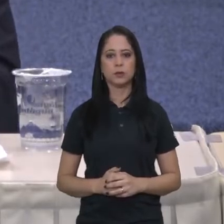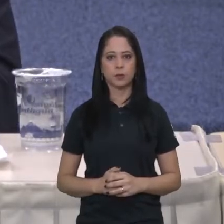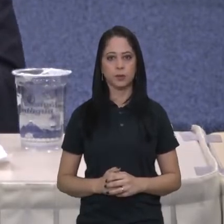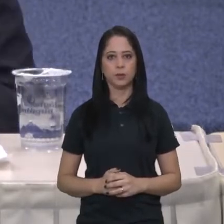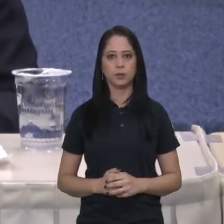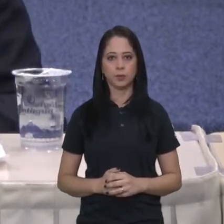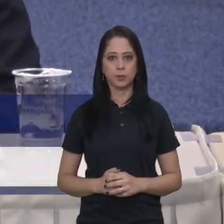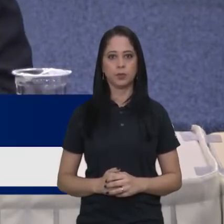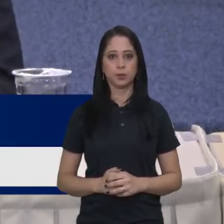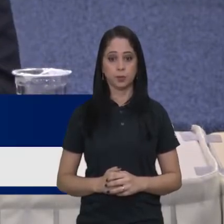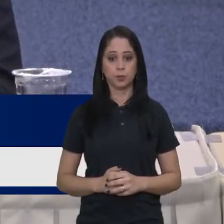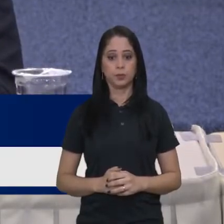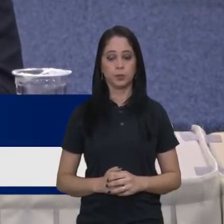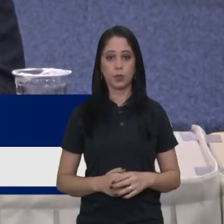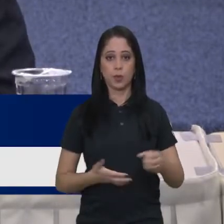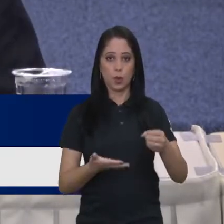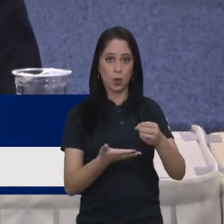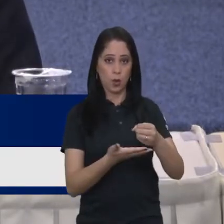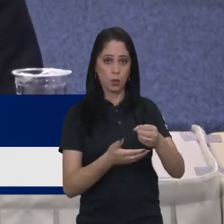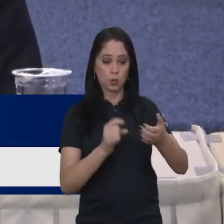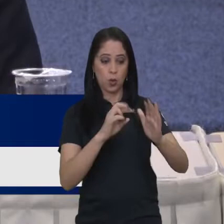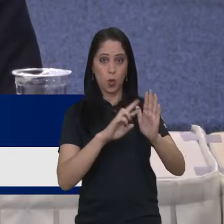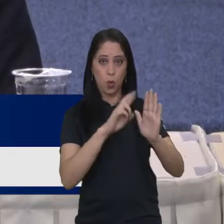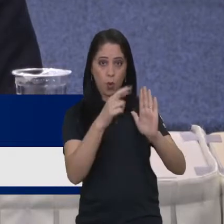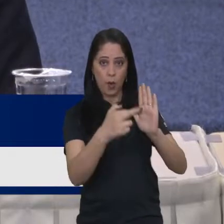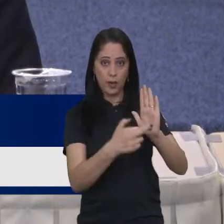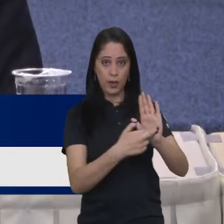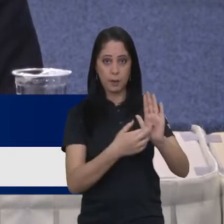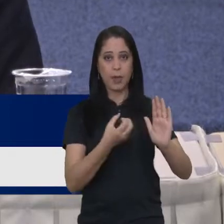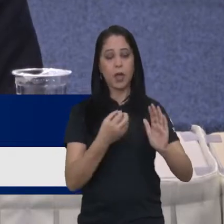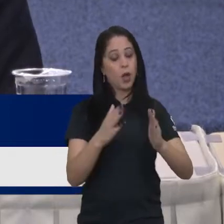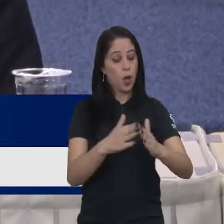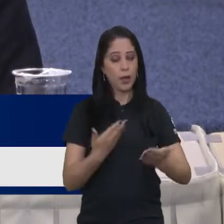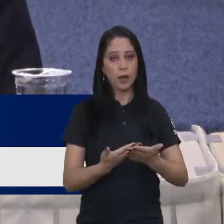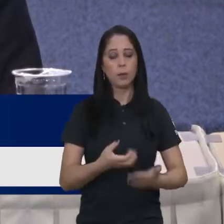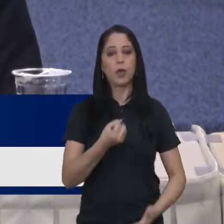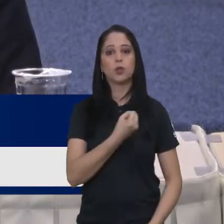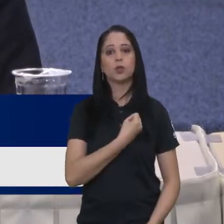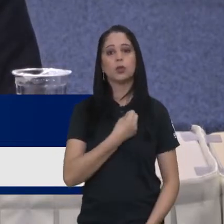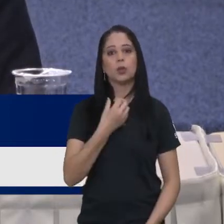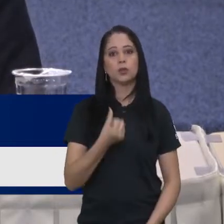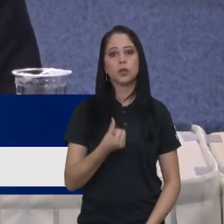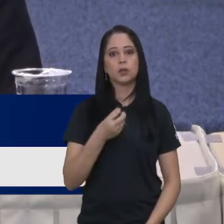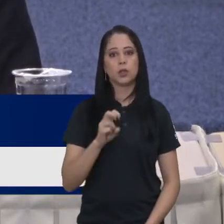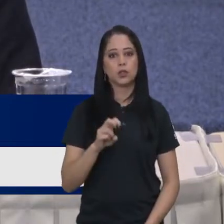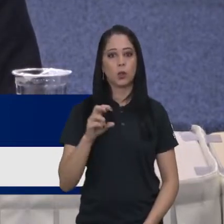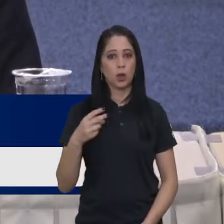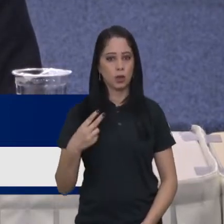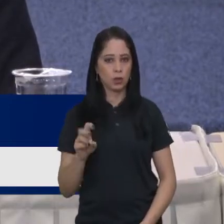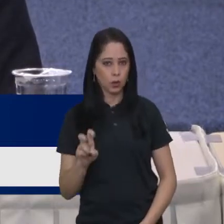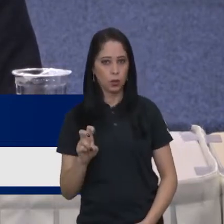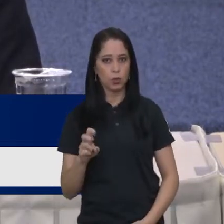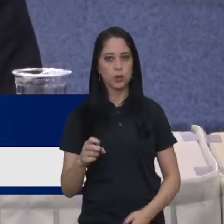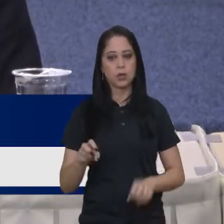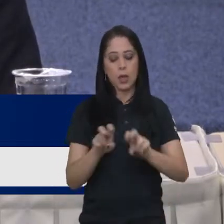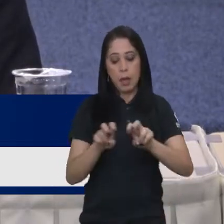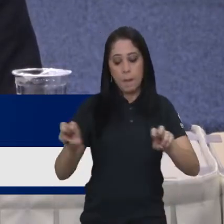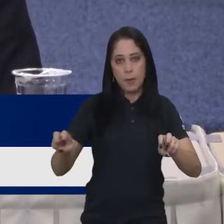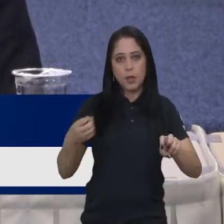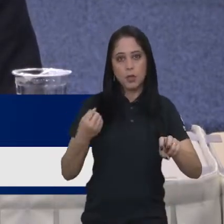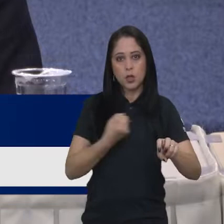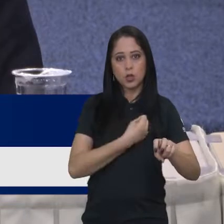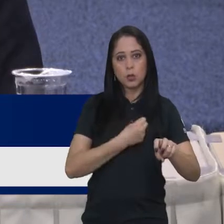Bom, com base no requerimento nº 666-2022, no ato da mesa nº